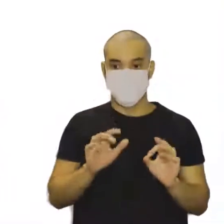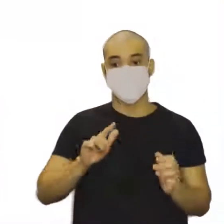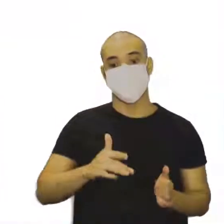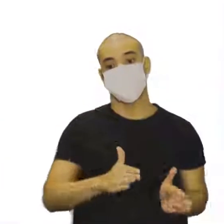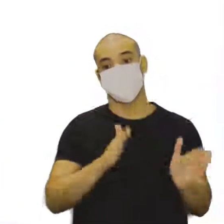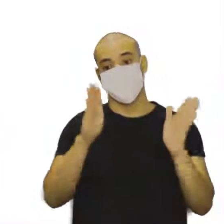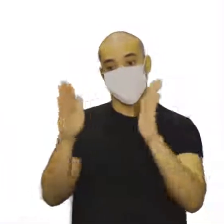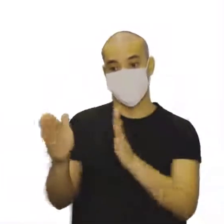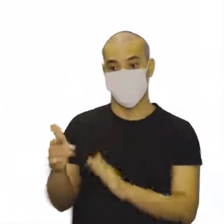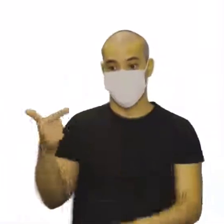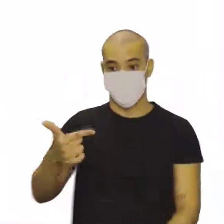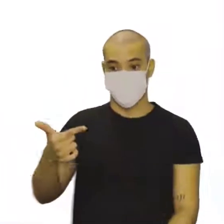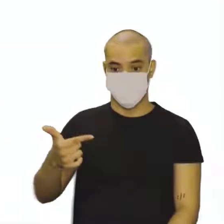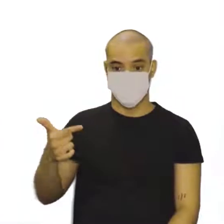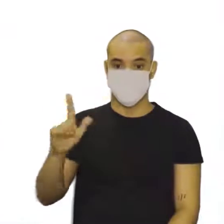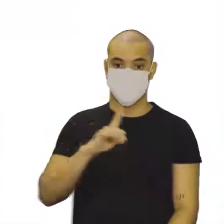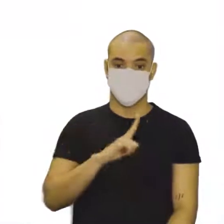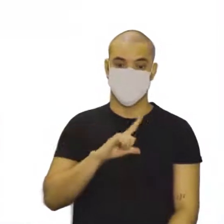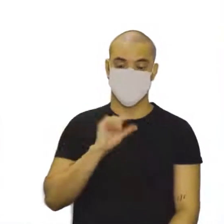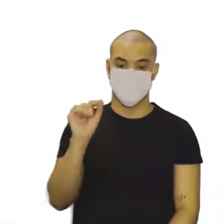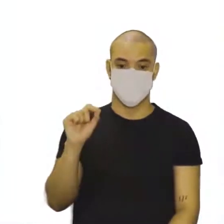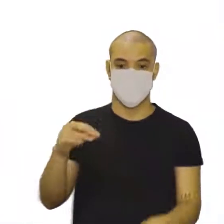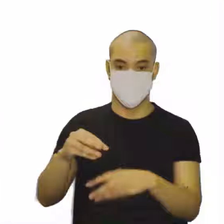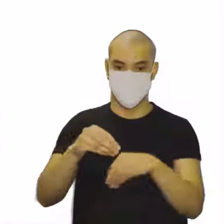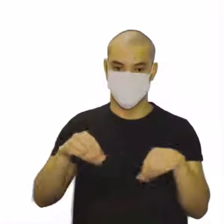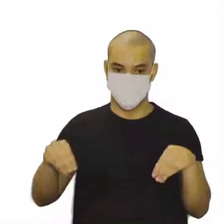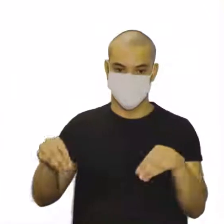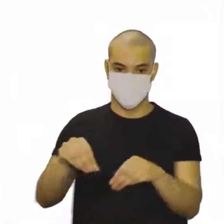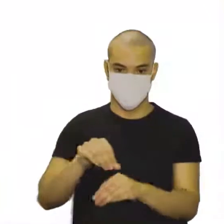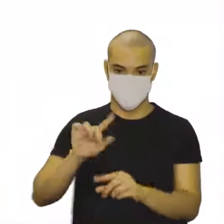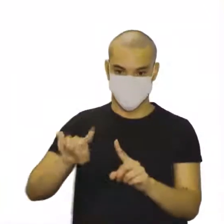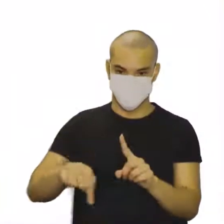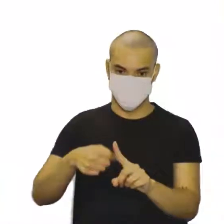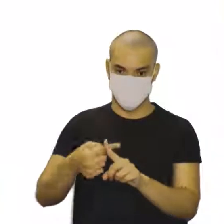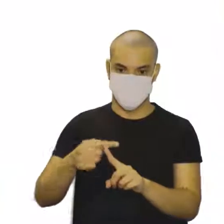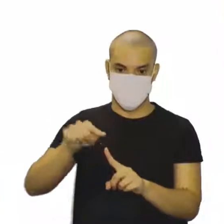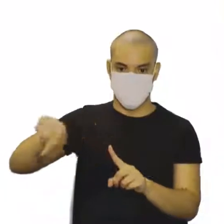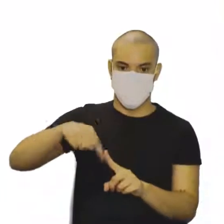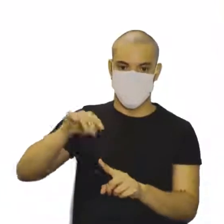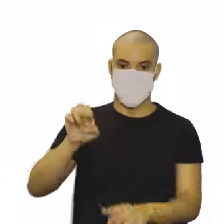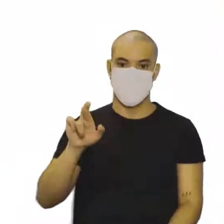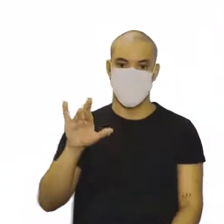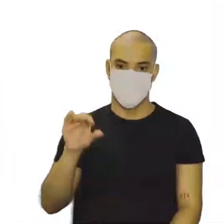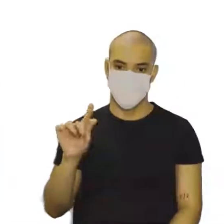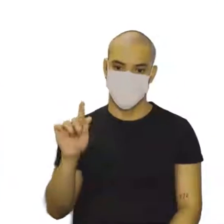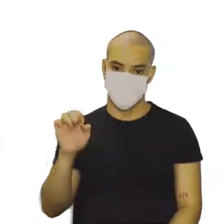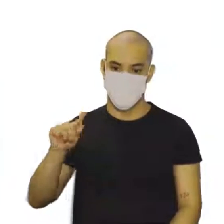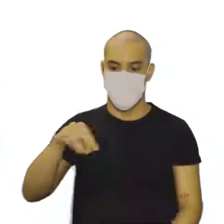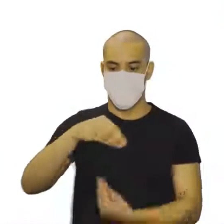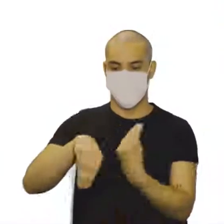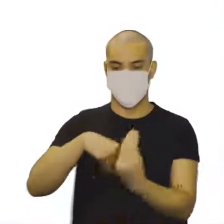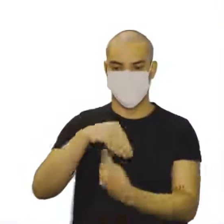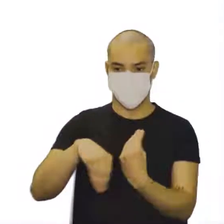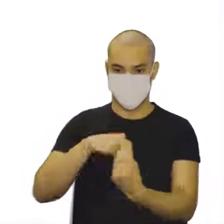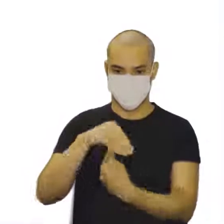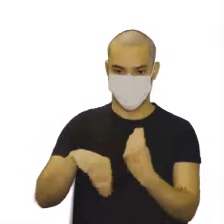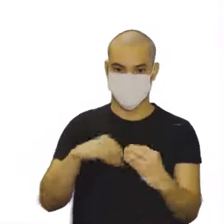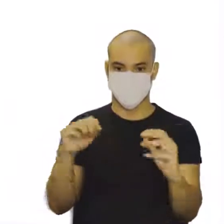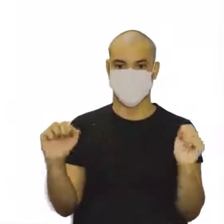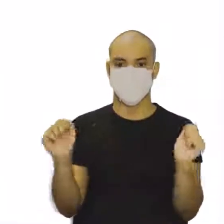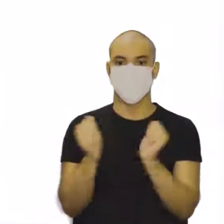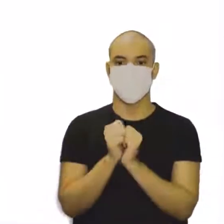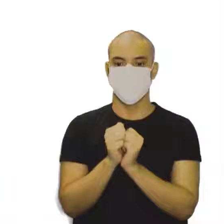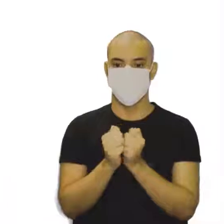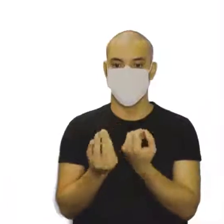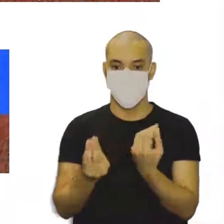passo, que é quando você tem aqui a terra mais o érico gel, que você faz essa mistura aqui, ok? Para